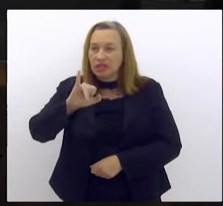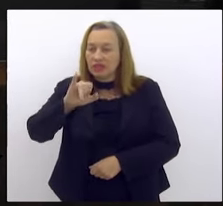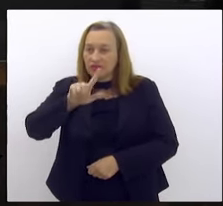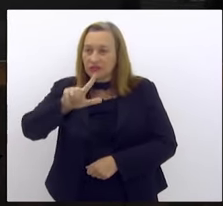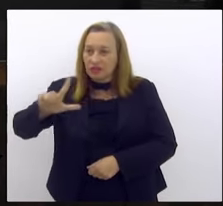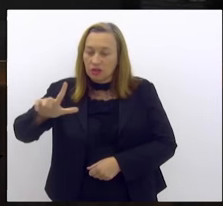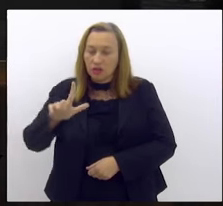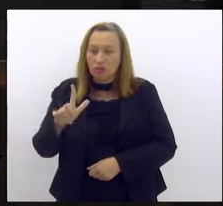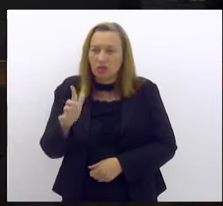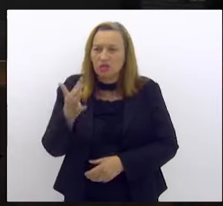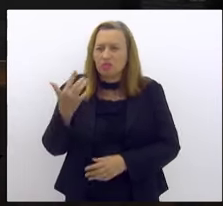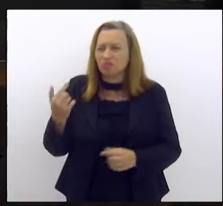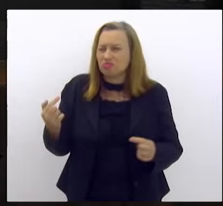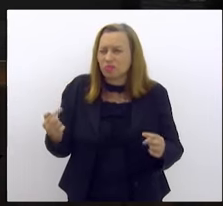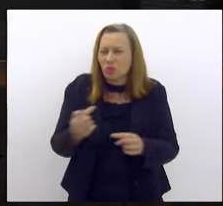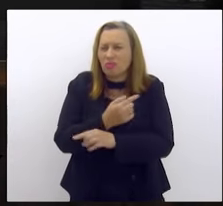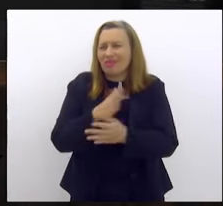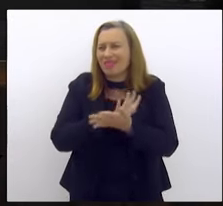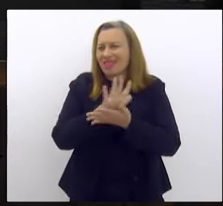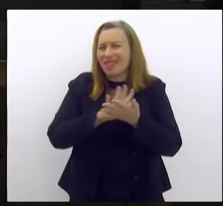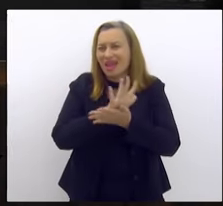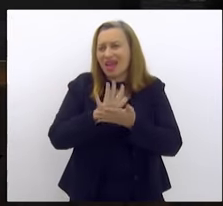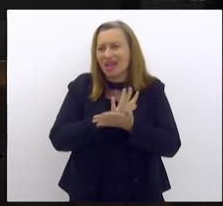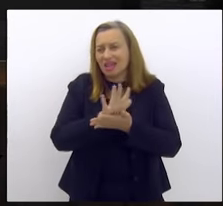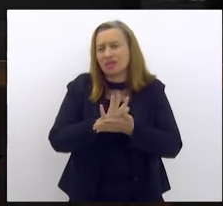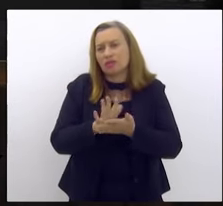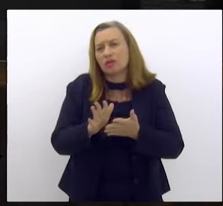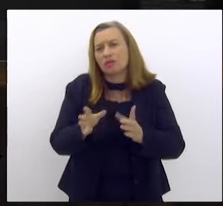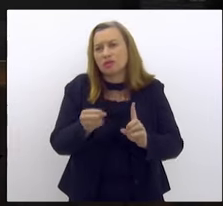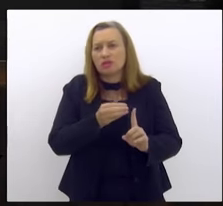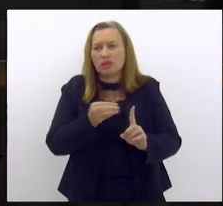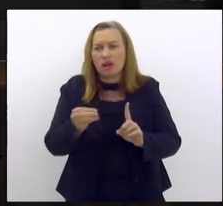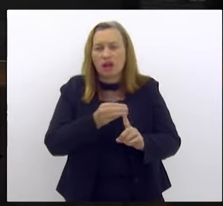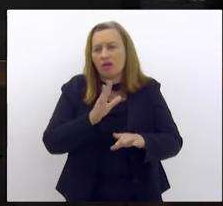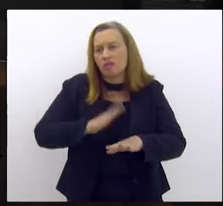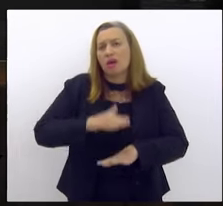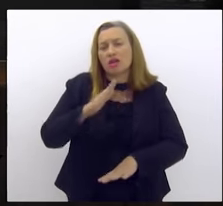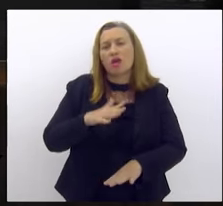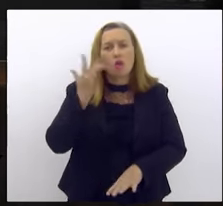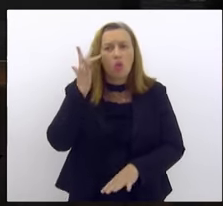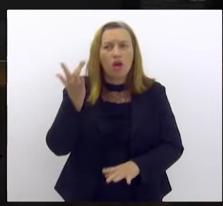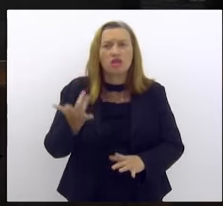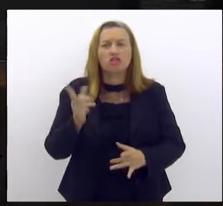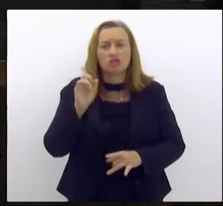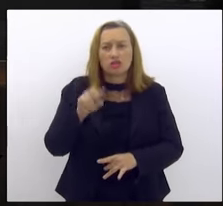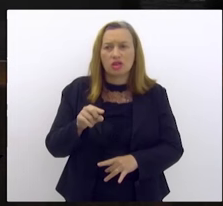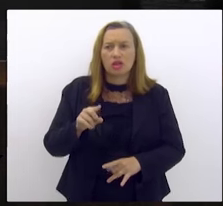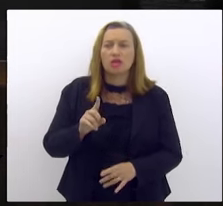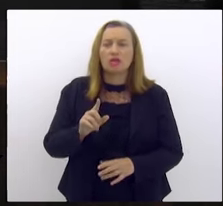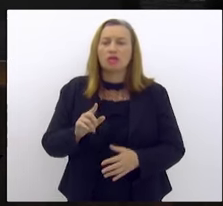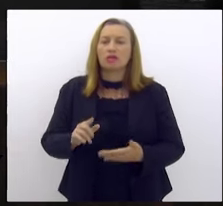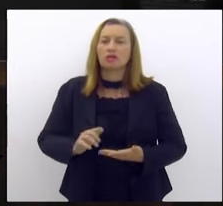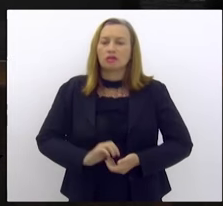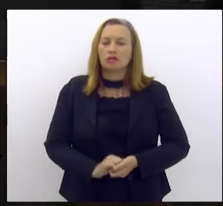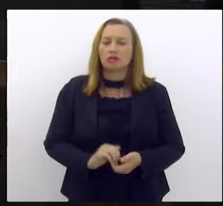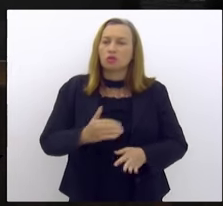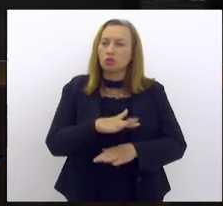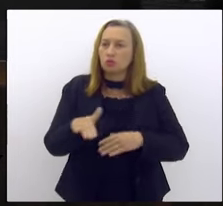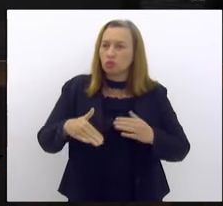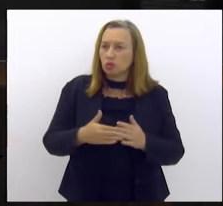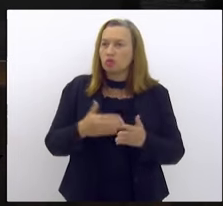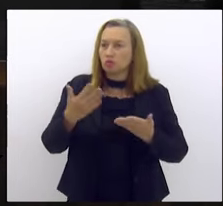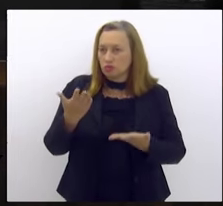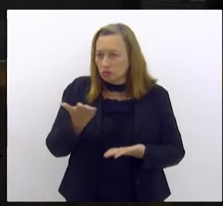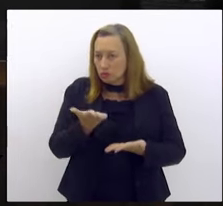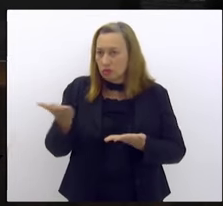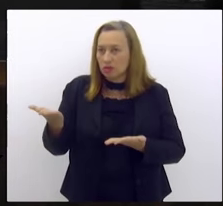tem que ser levantado, investigado ou não. Eles são então, os mais vulneráveis. Exatamente, né? Eu acho que a questão do vencimento deles, que faz jus, todos eles,